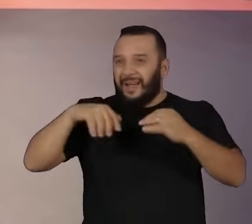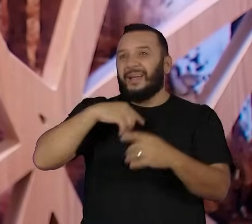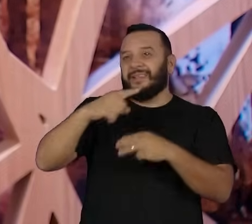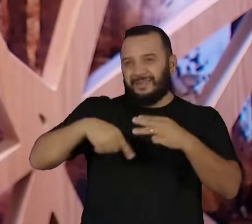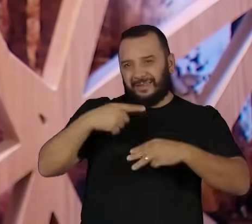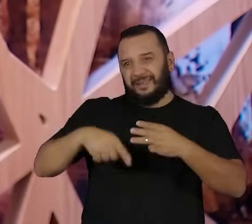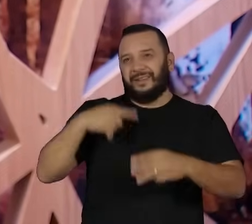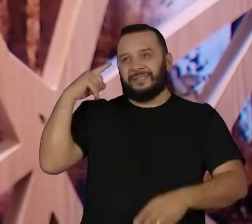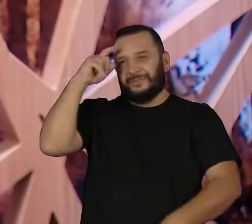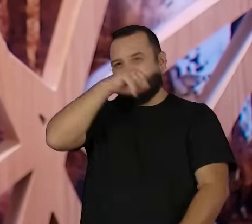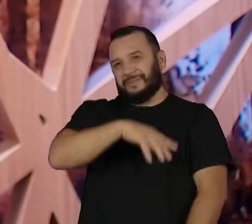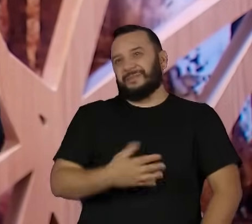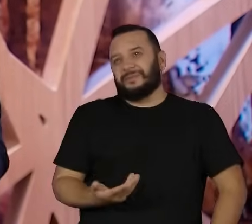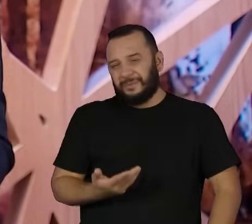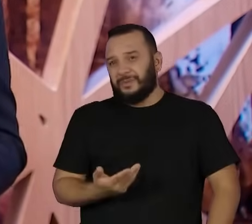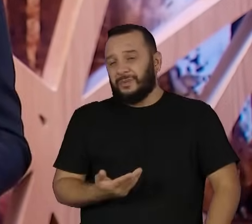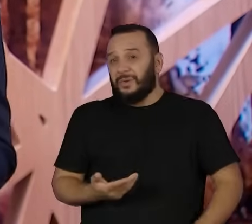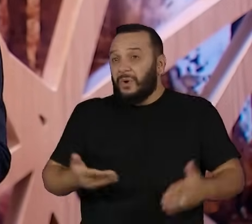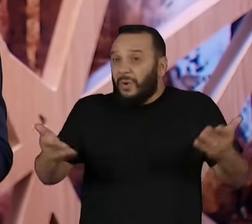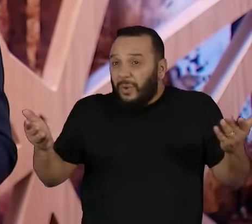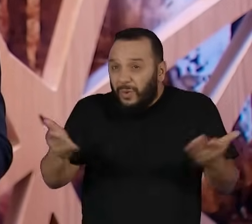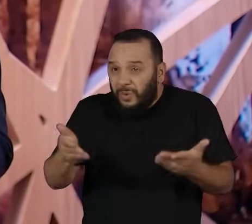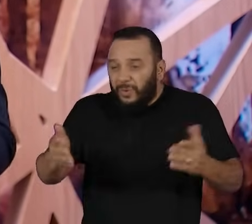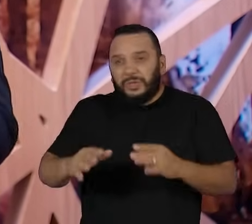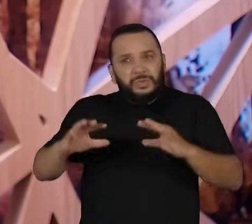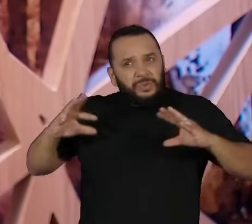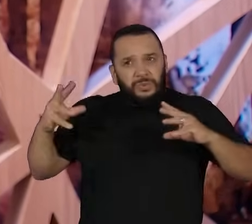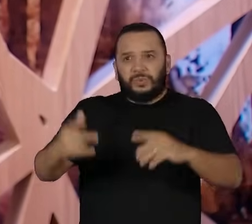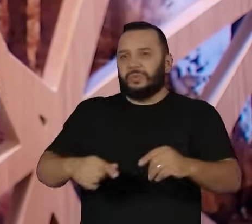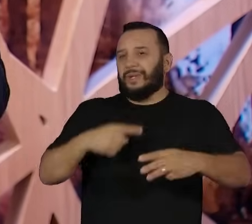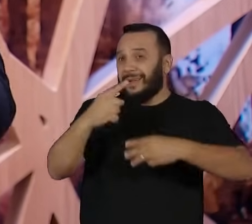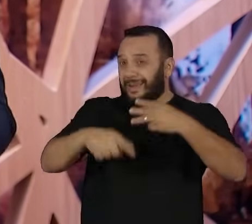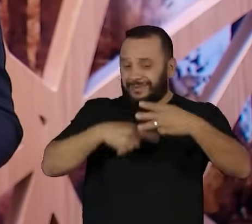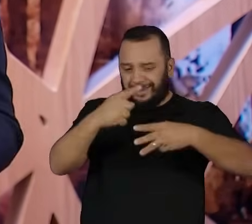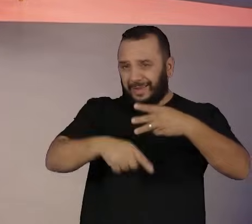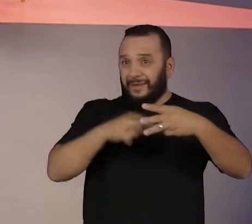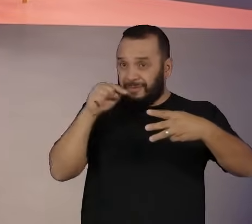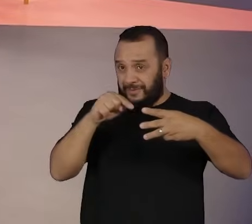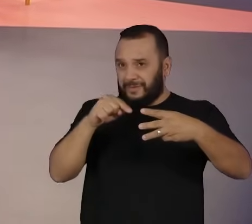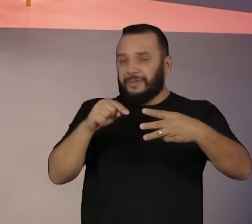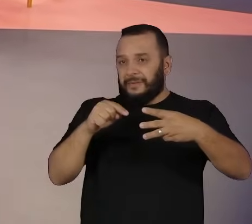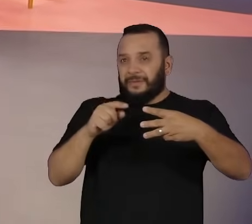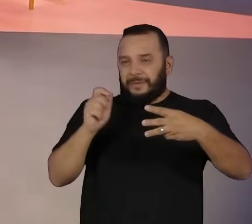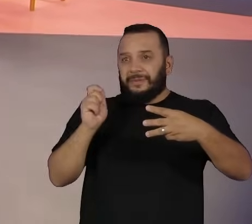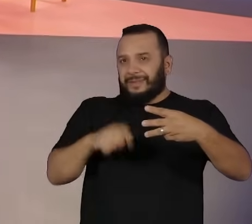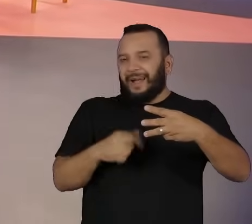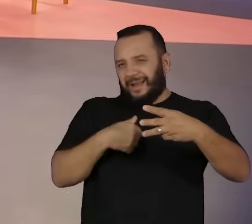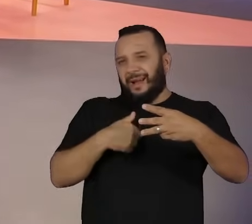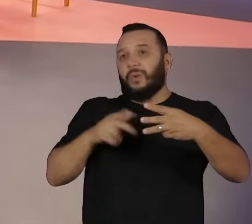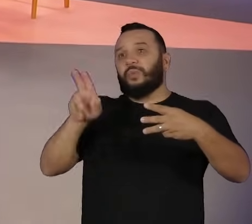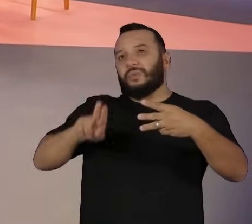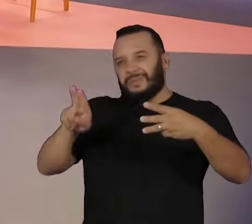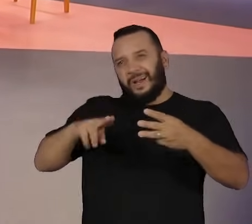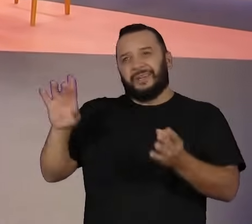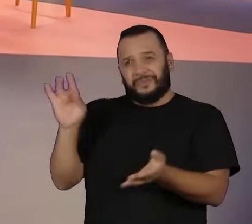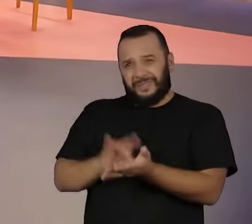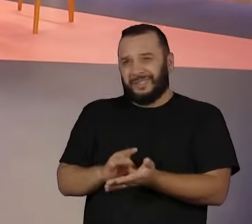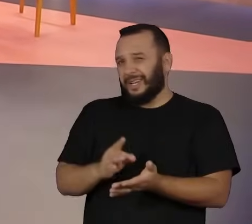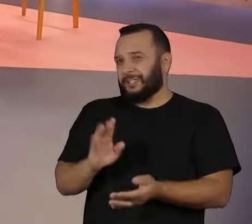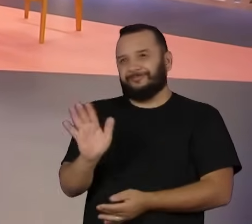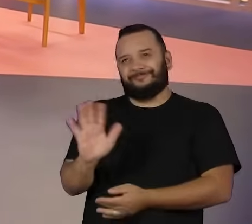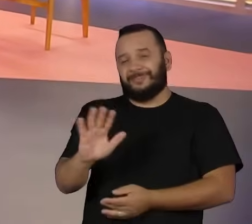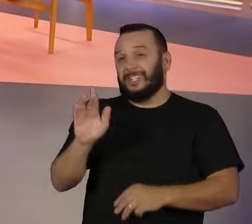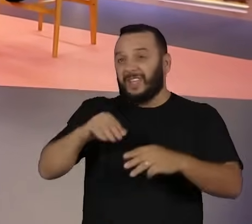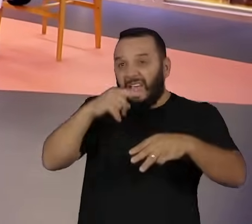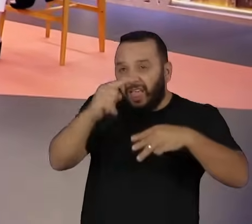isso que a gente diz hoje que nem tudo que é reciclado, nem tudo que é reciclável é reciclável. É realmente reciclado, isso, né? E por isso que esse alto